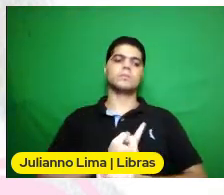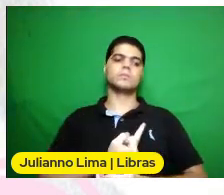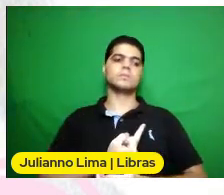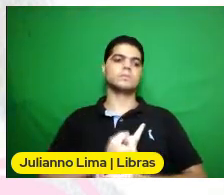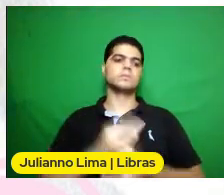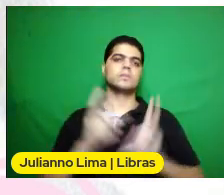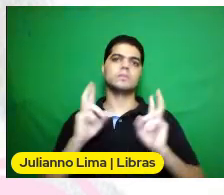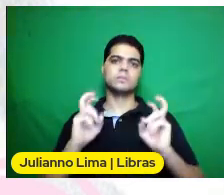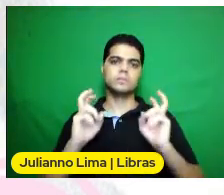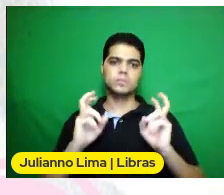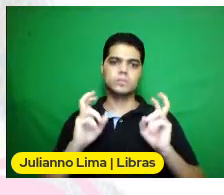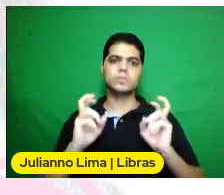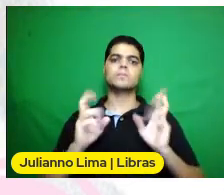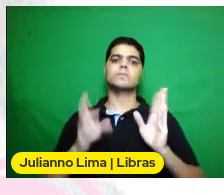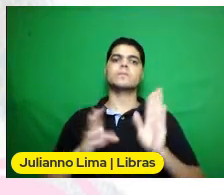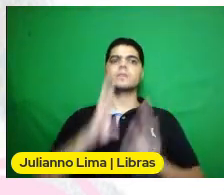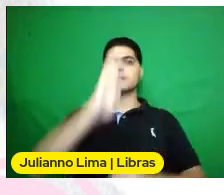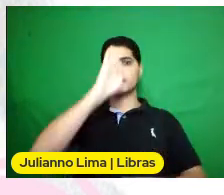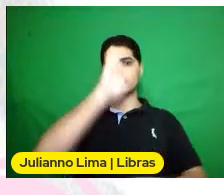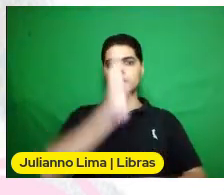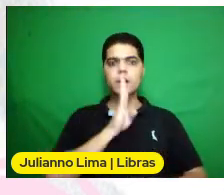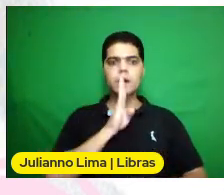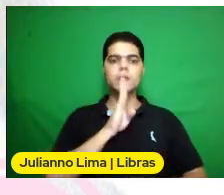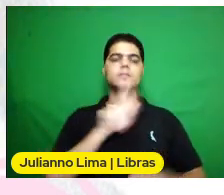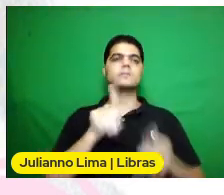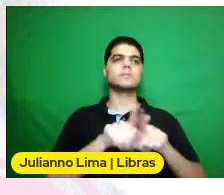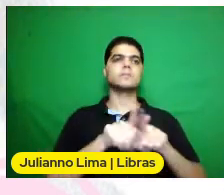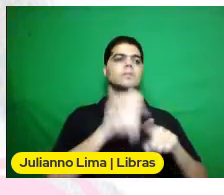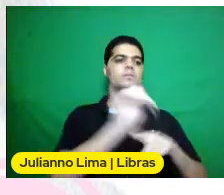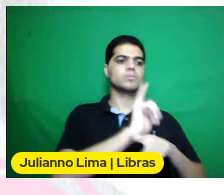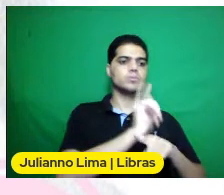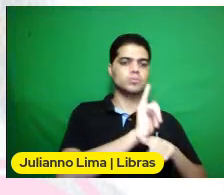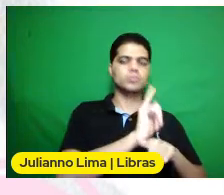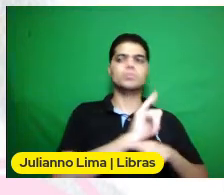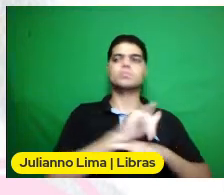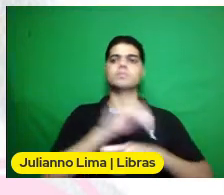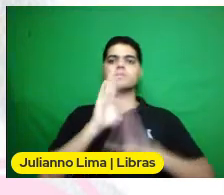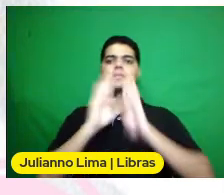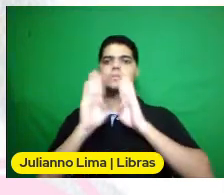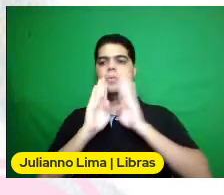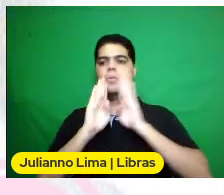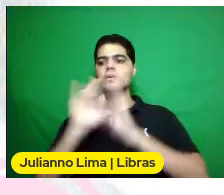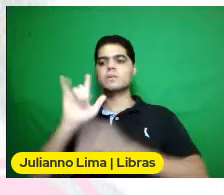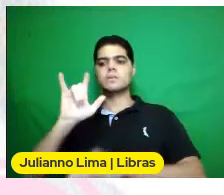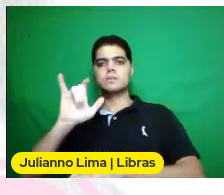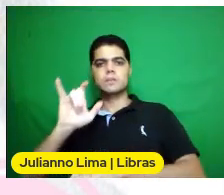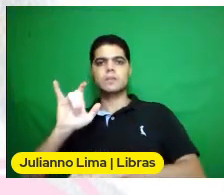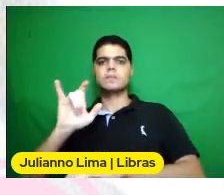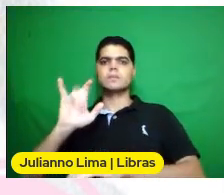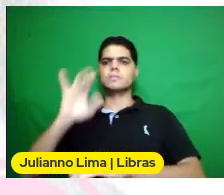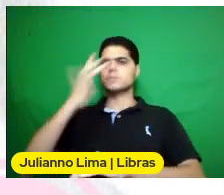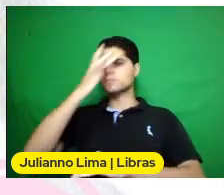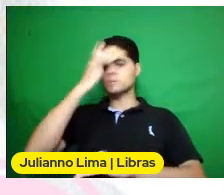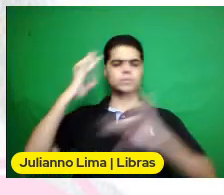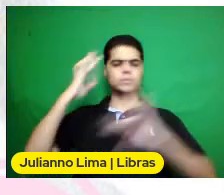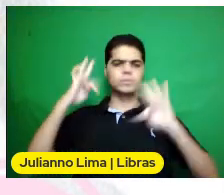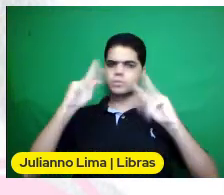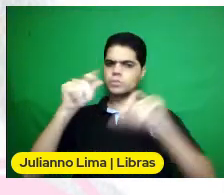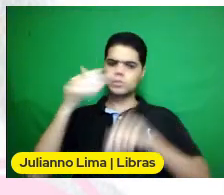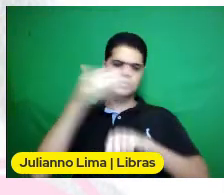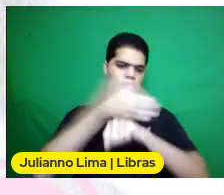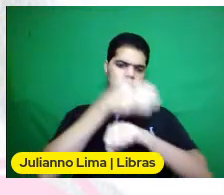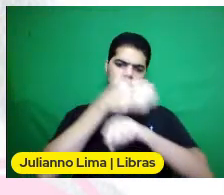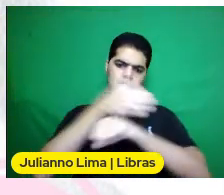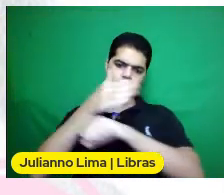grátis na internet, tanto no YouTube, Facebook, Instagram, para que todo mundo chegasse a